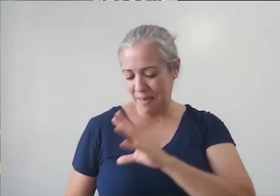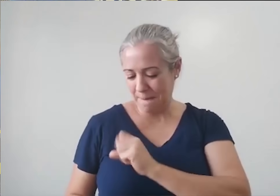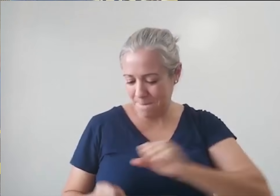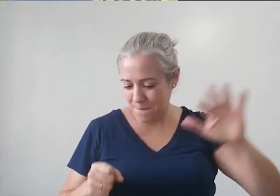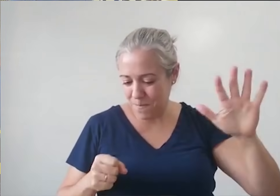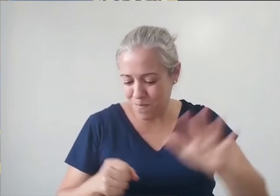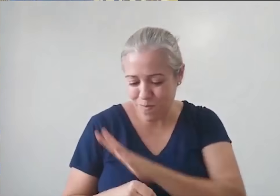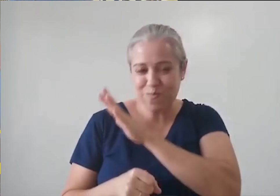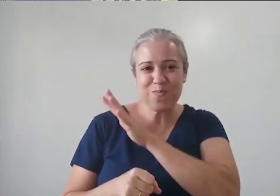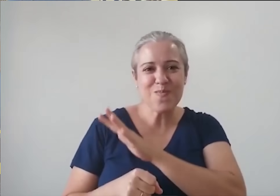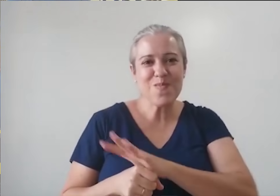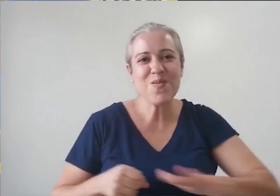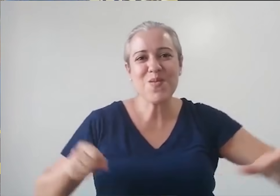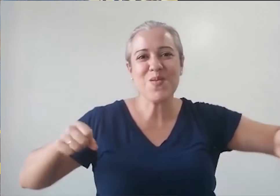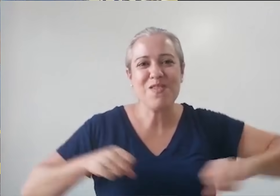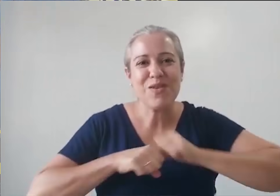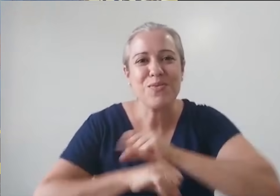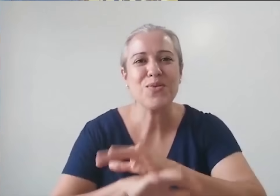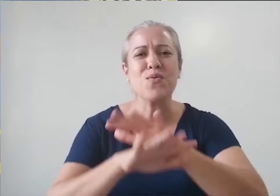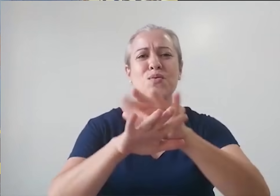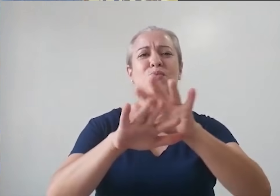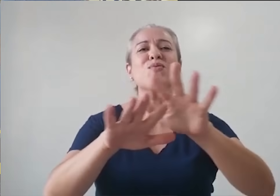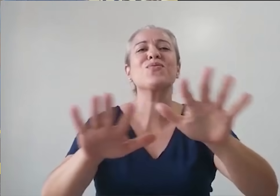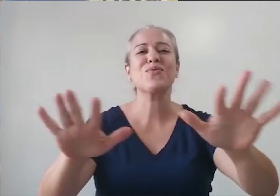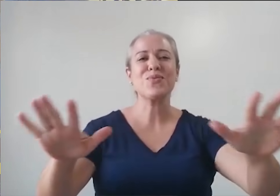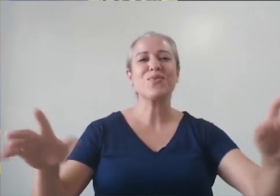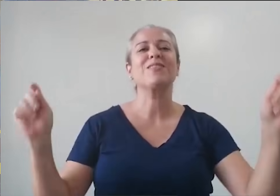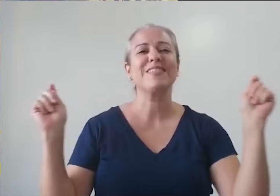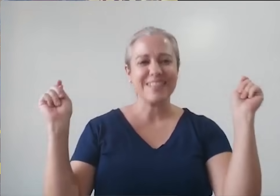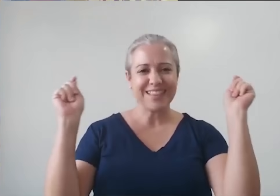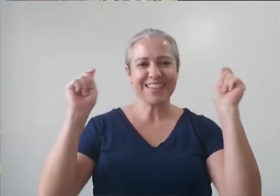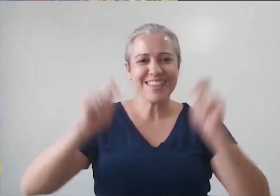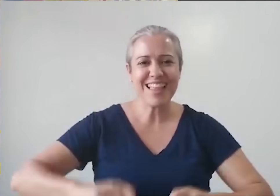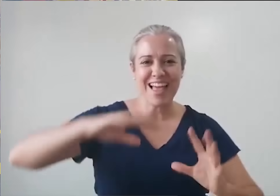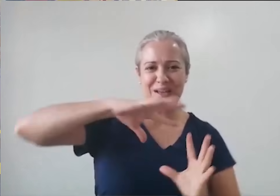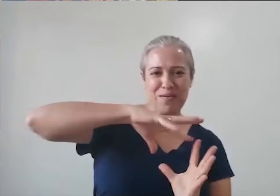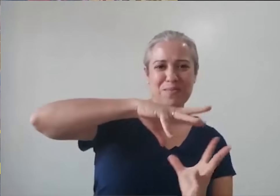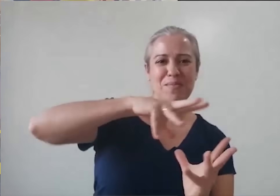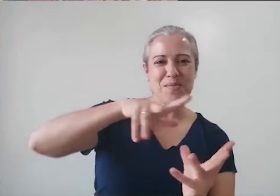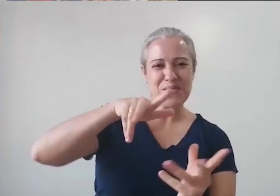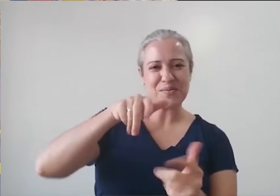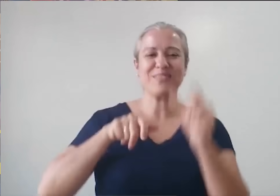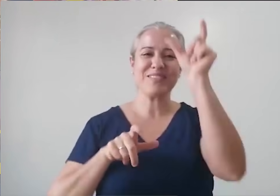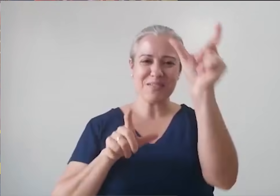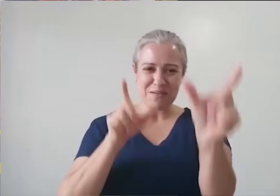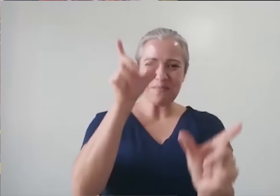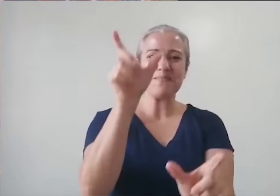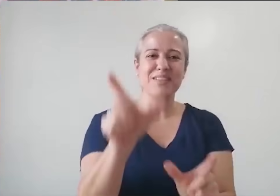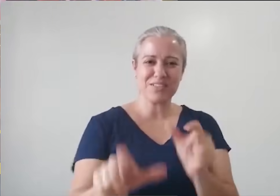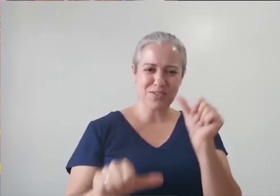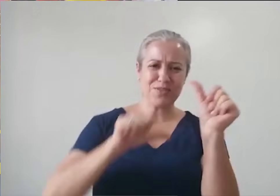tu és e enche o meu coração do amor que